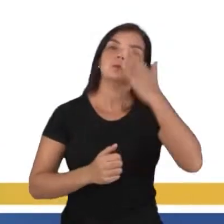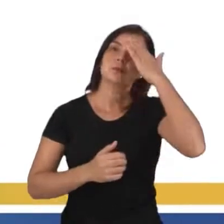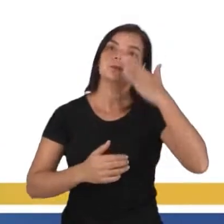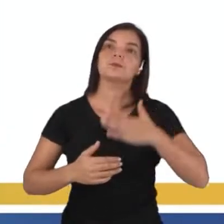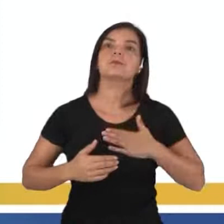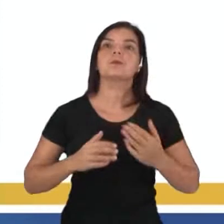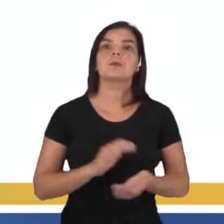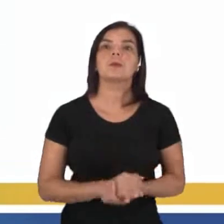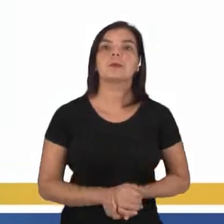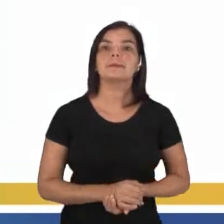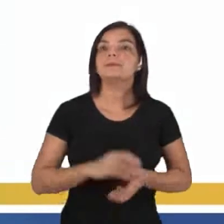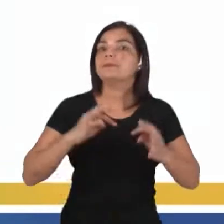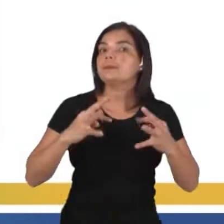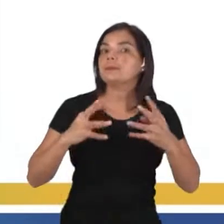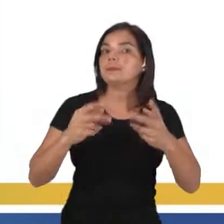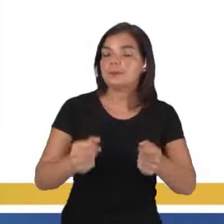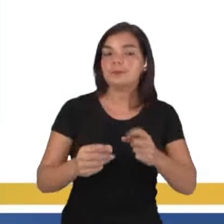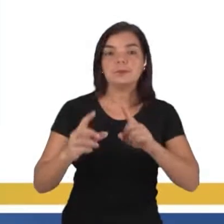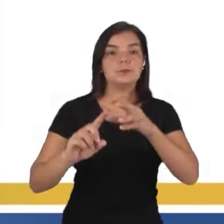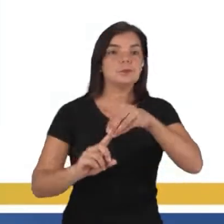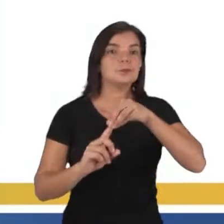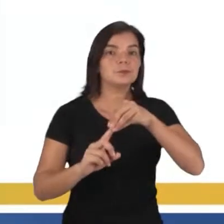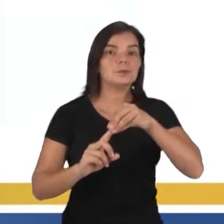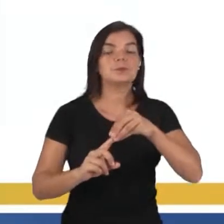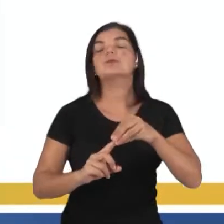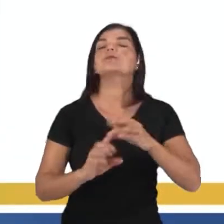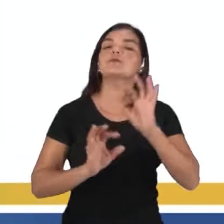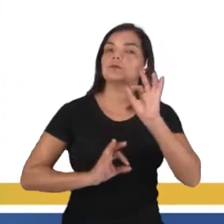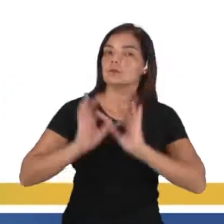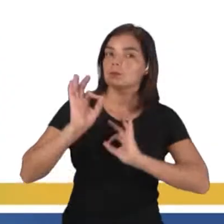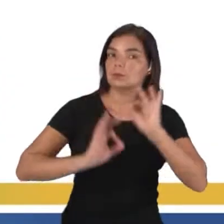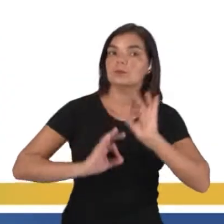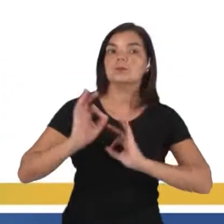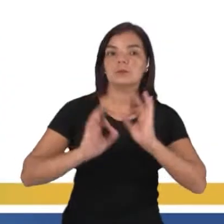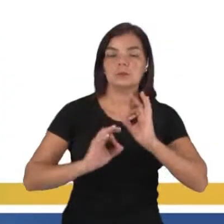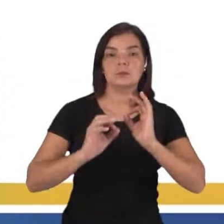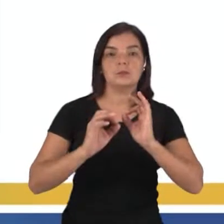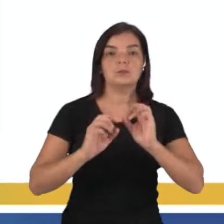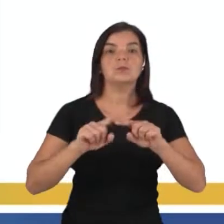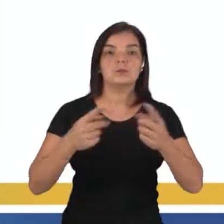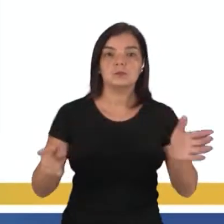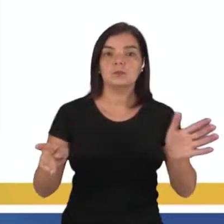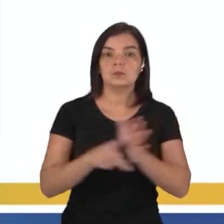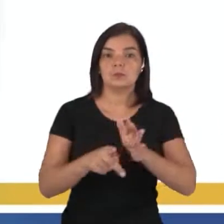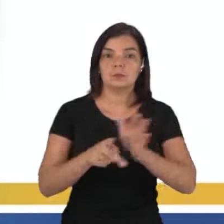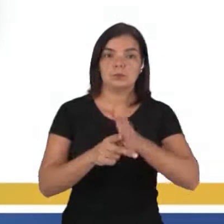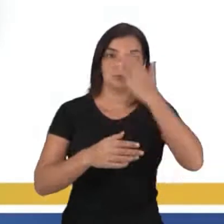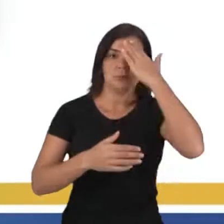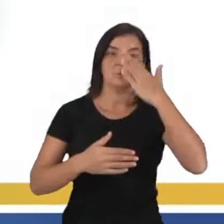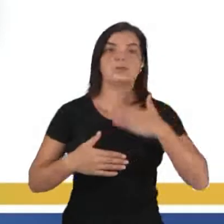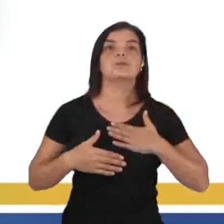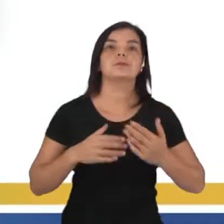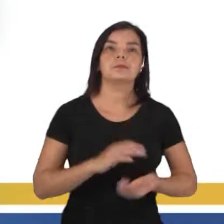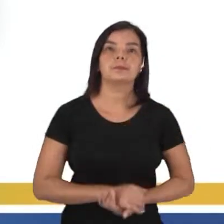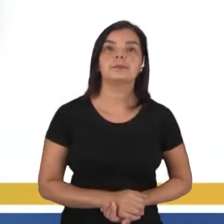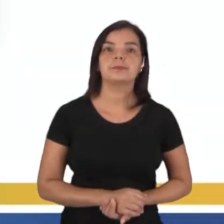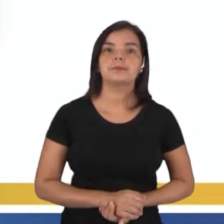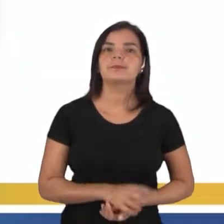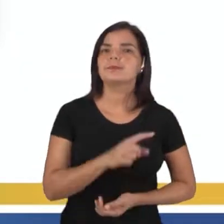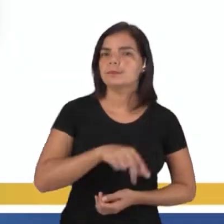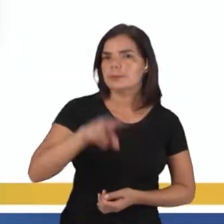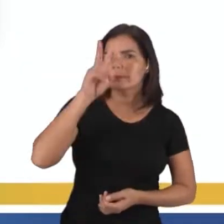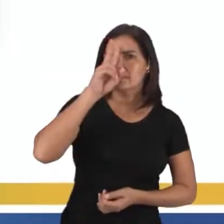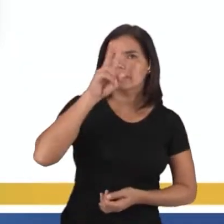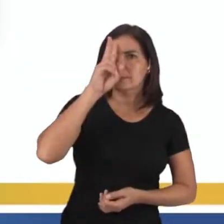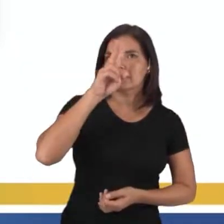corporal. Isso tudo com o objetivo de prepará-lo para levantar o seu próprio peso. Você se